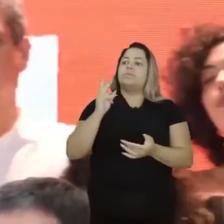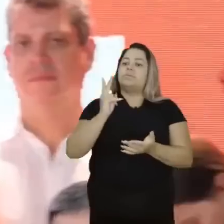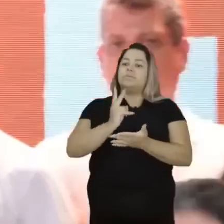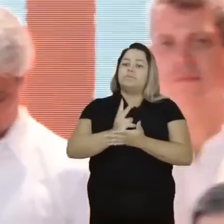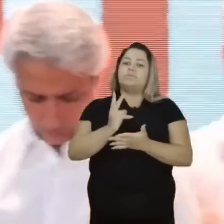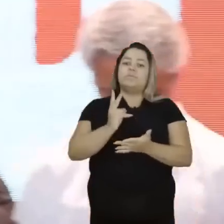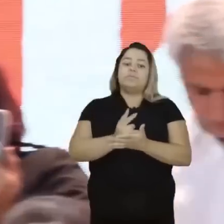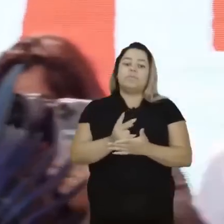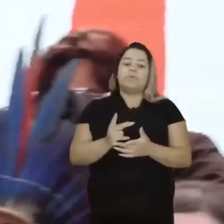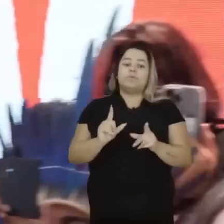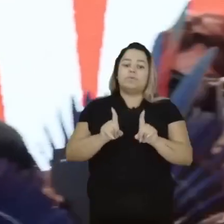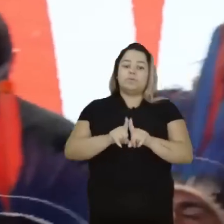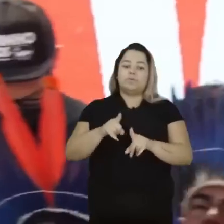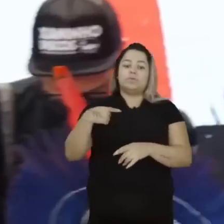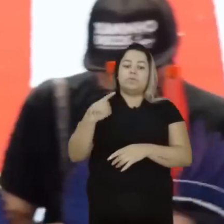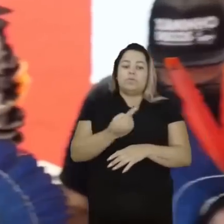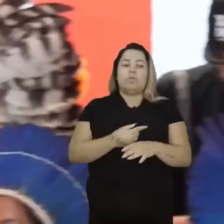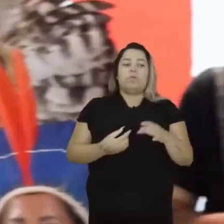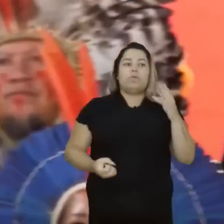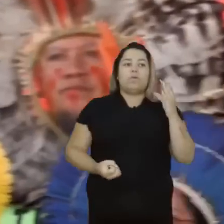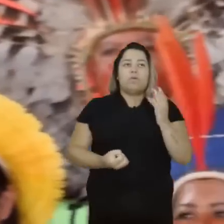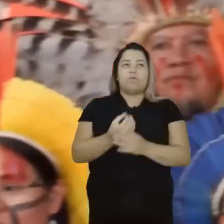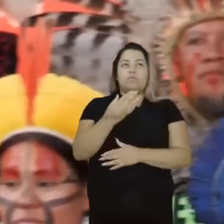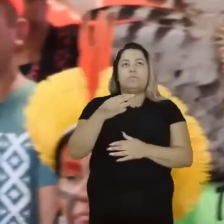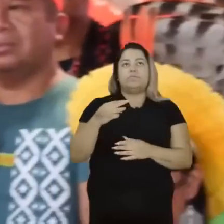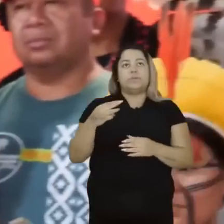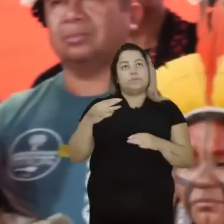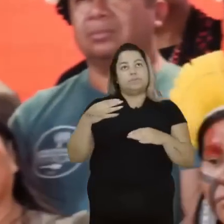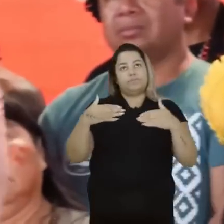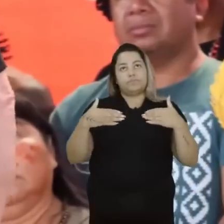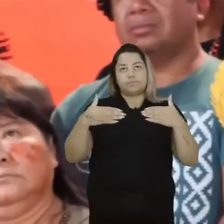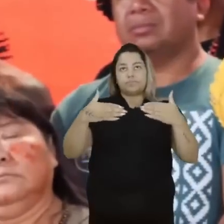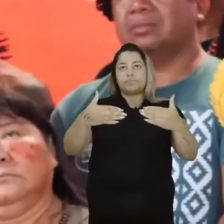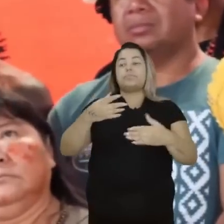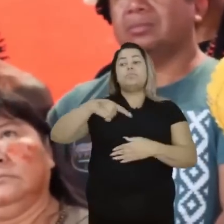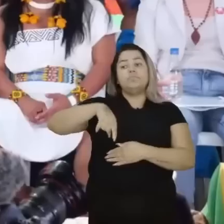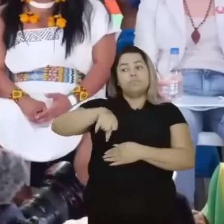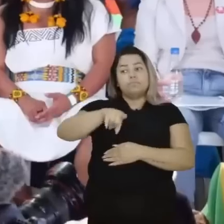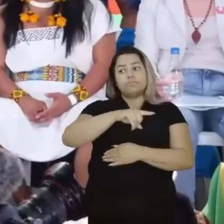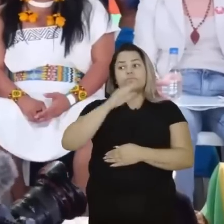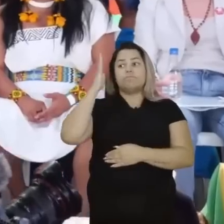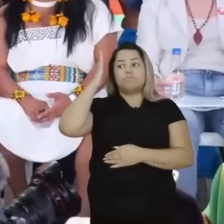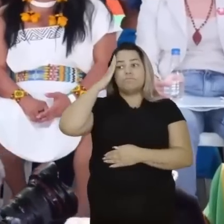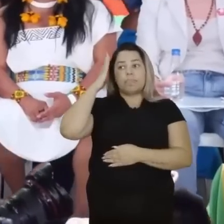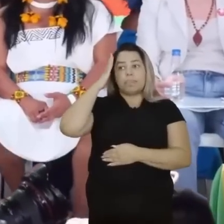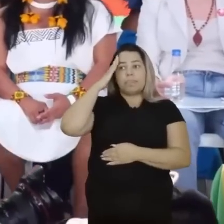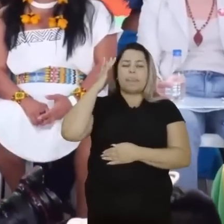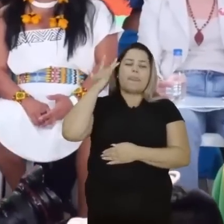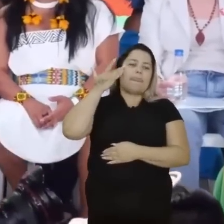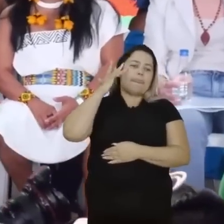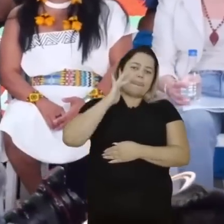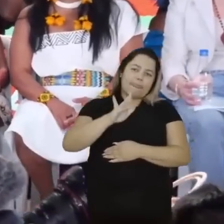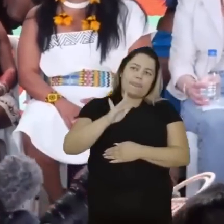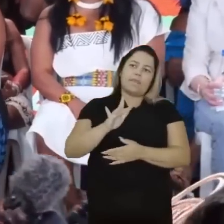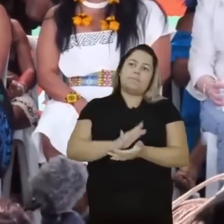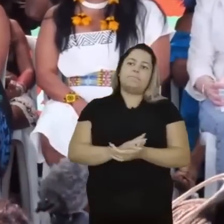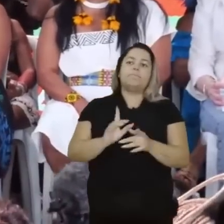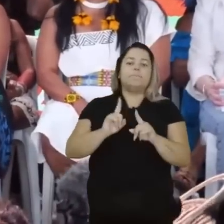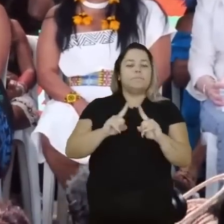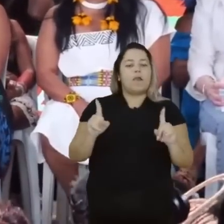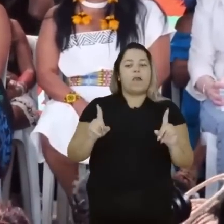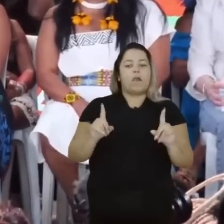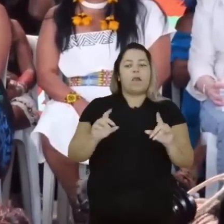forma que nós criamos vários ministérios, eu quero que vocês saibam, não sei quem, mas se